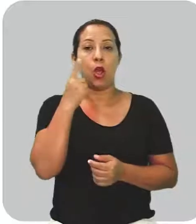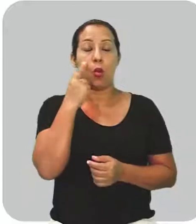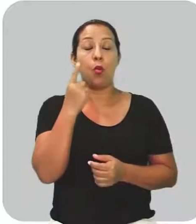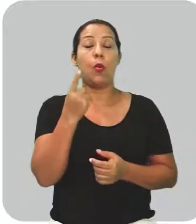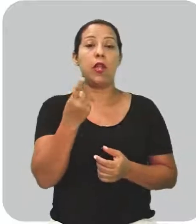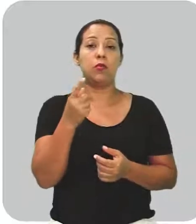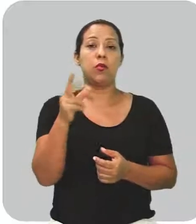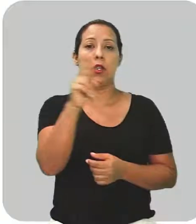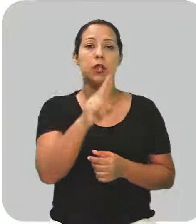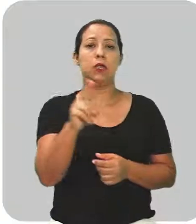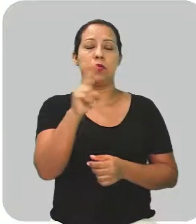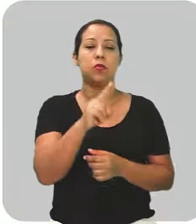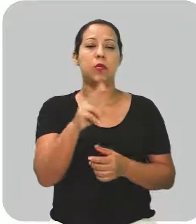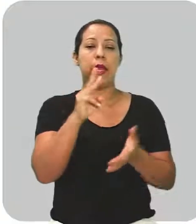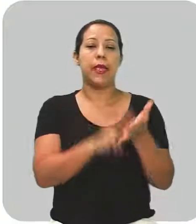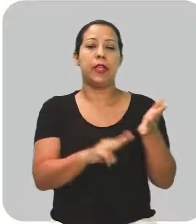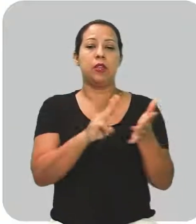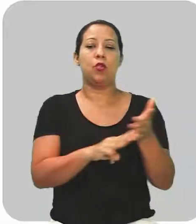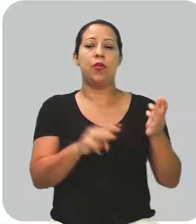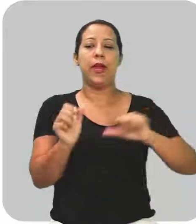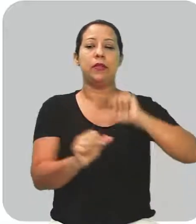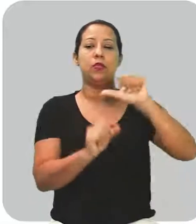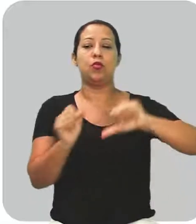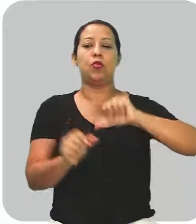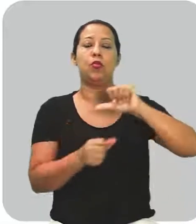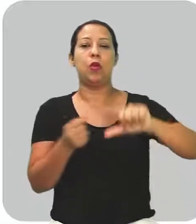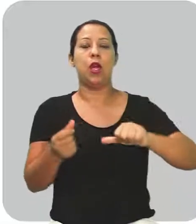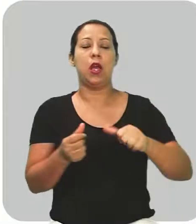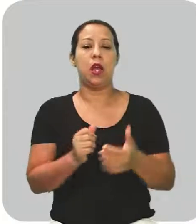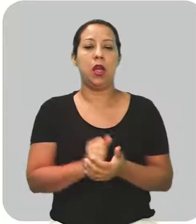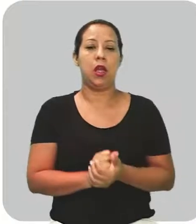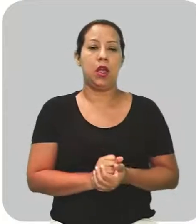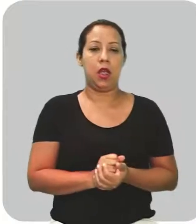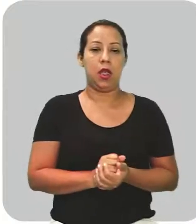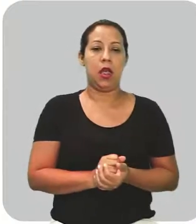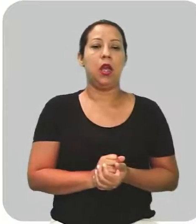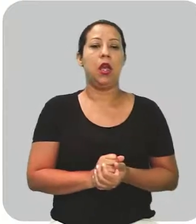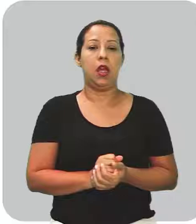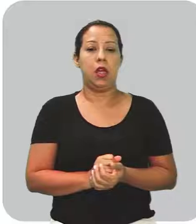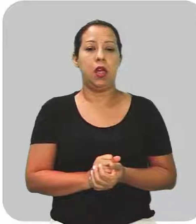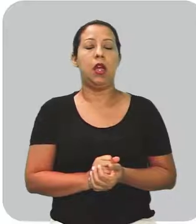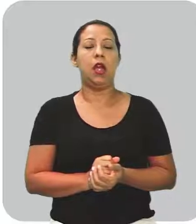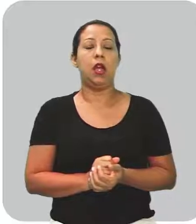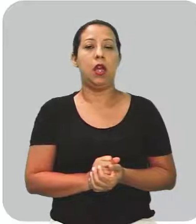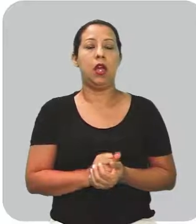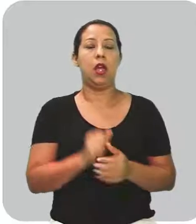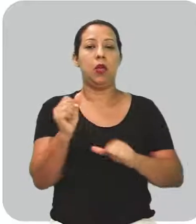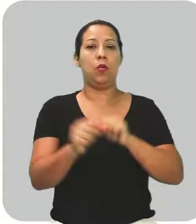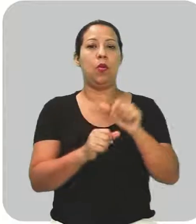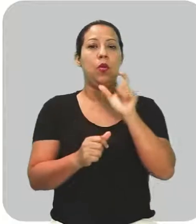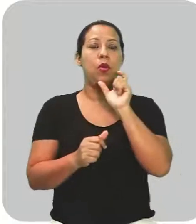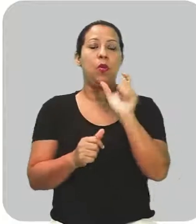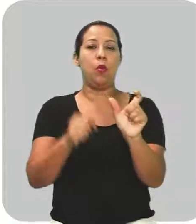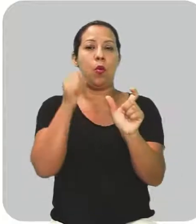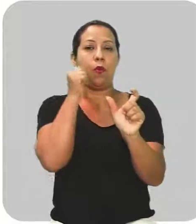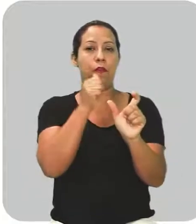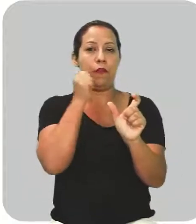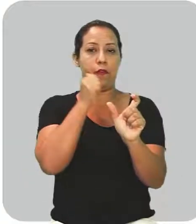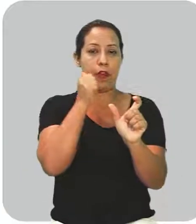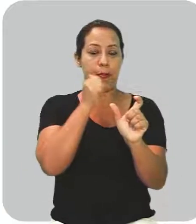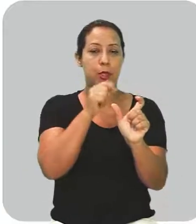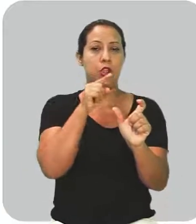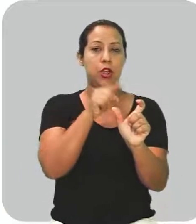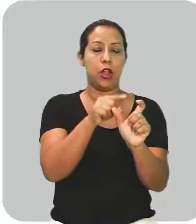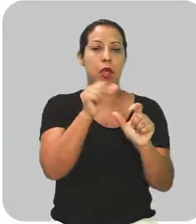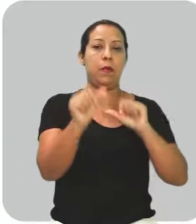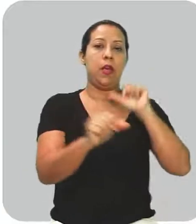utilizar, vamos fazer o método da troca. Troque a palavra feminina por uma masculina.